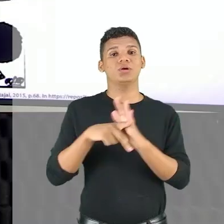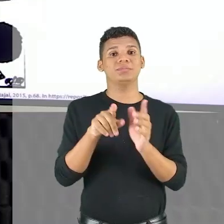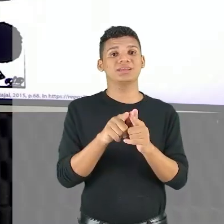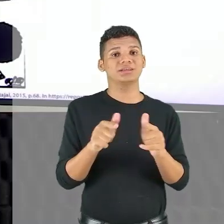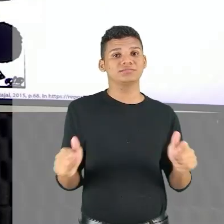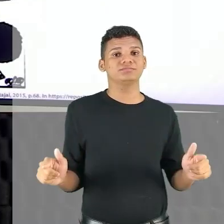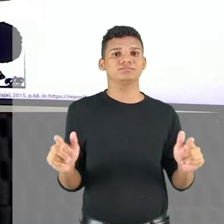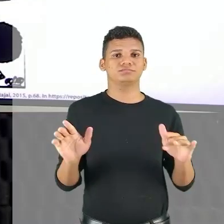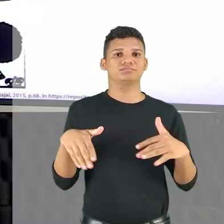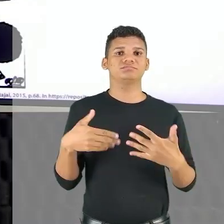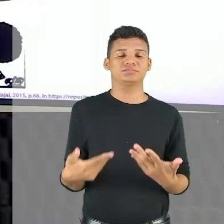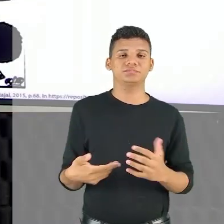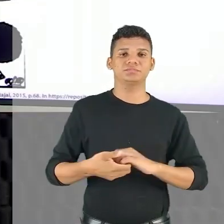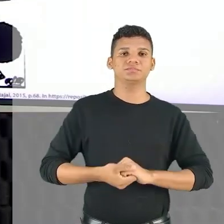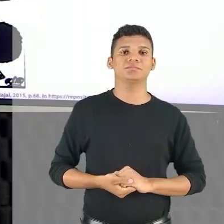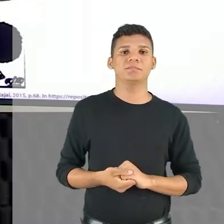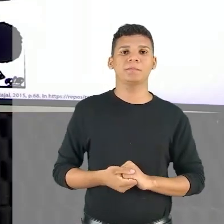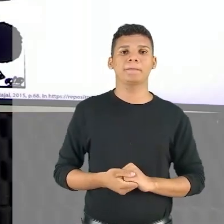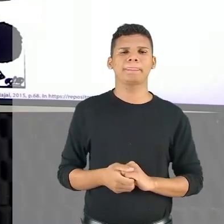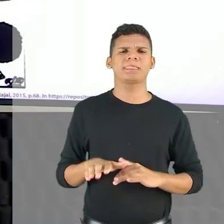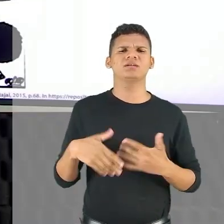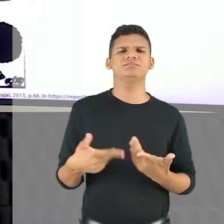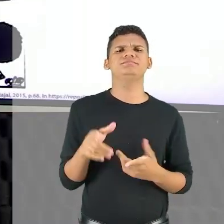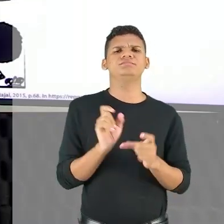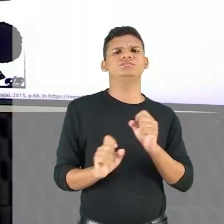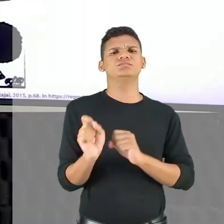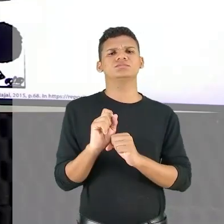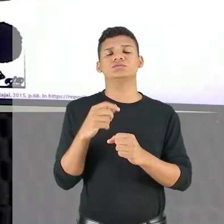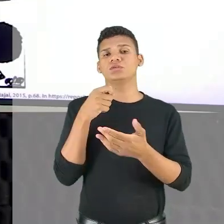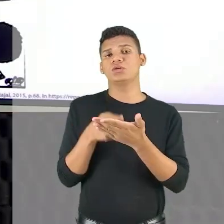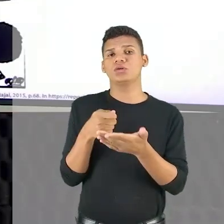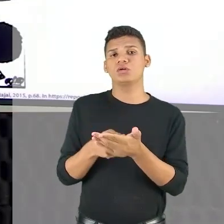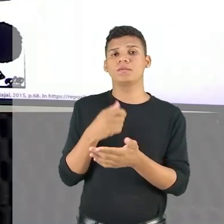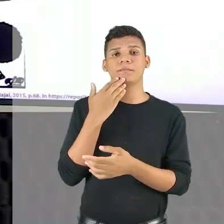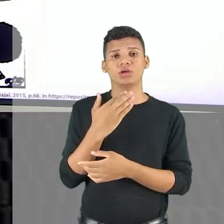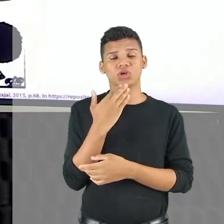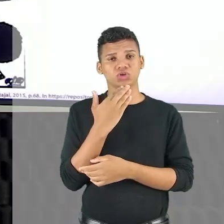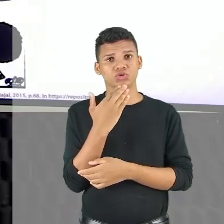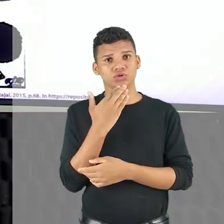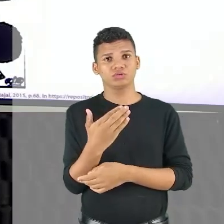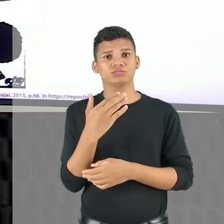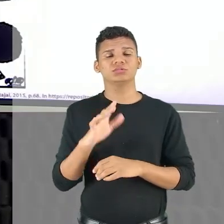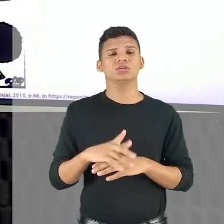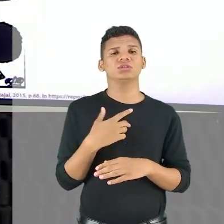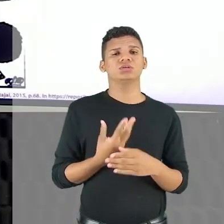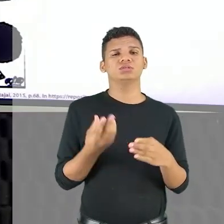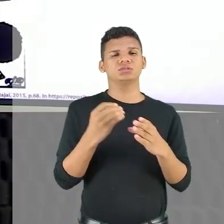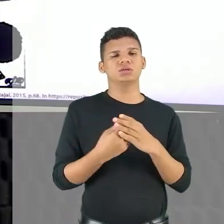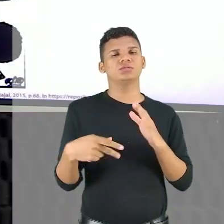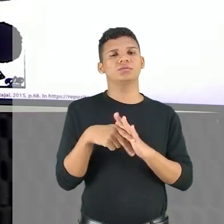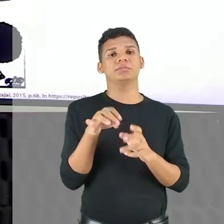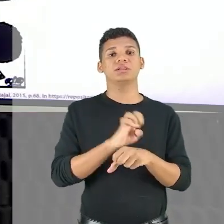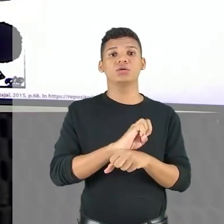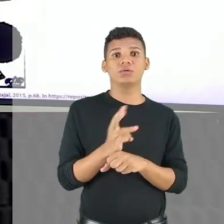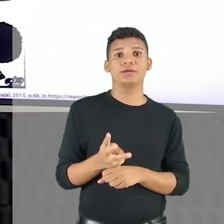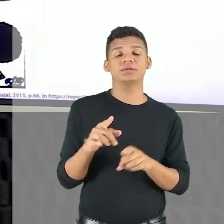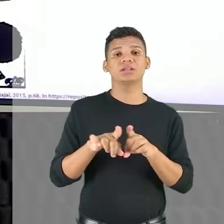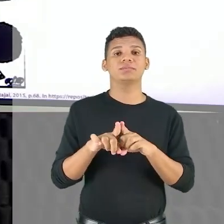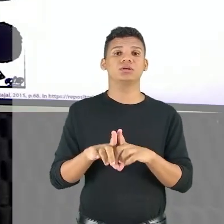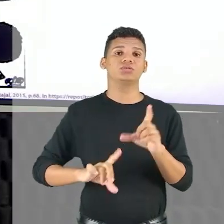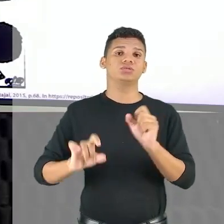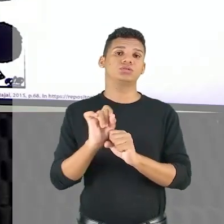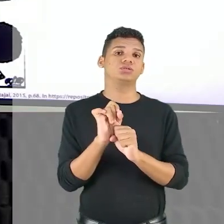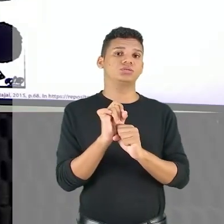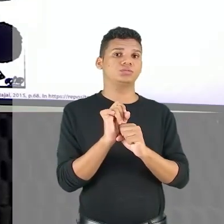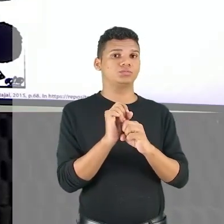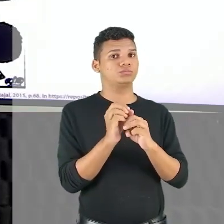gramaticales. Que são os aspectos gramaticales? É o que é cobrado recorrentemente dentro da UEMA e também algumas questões do